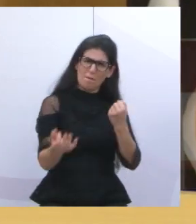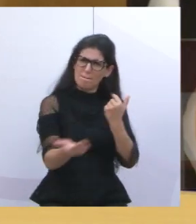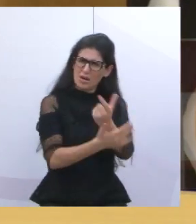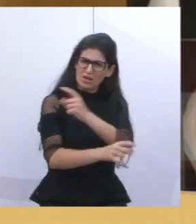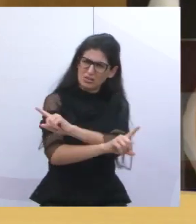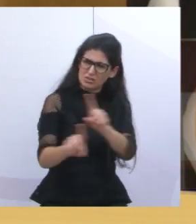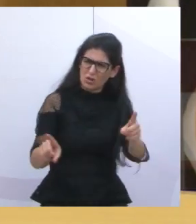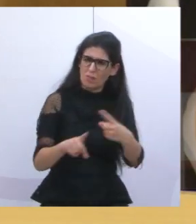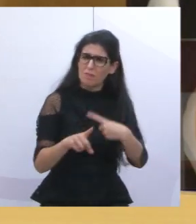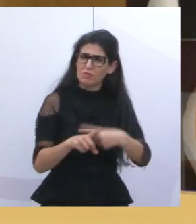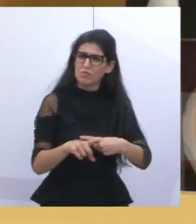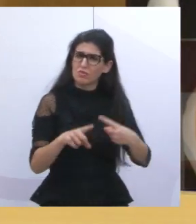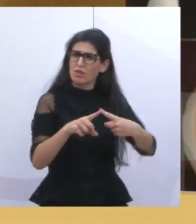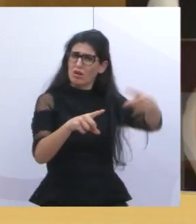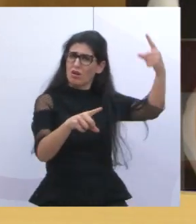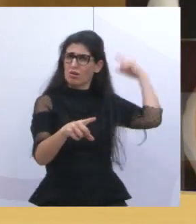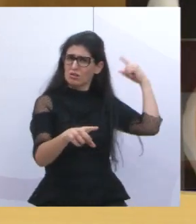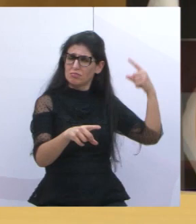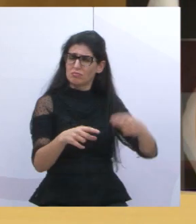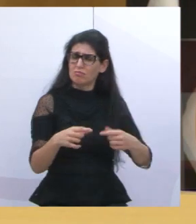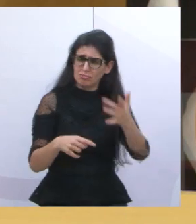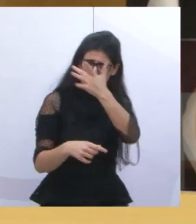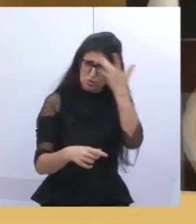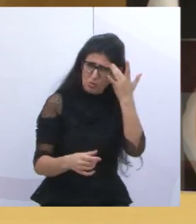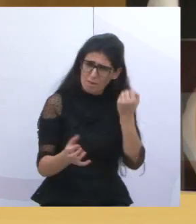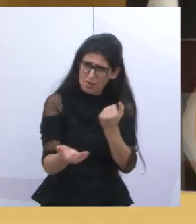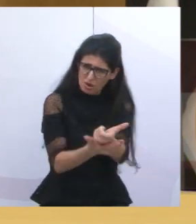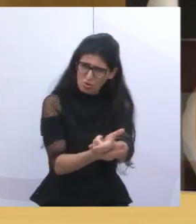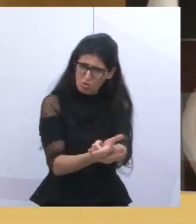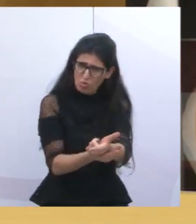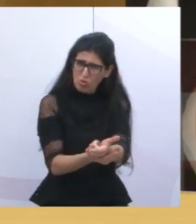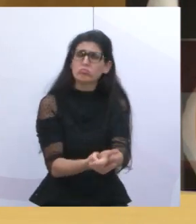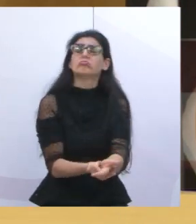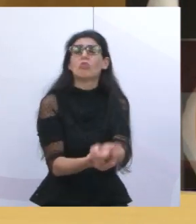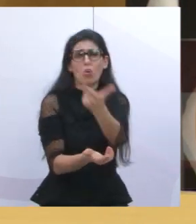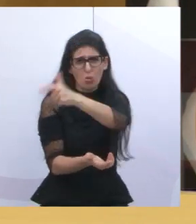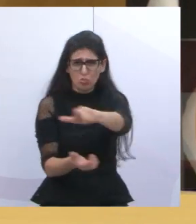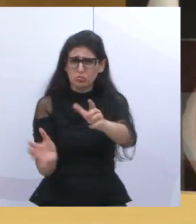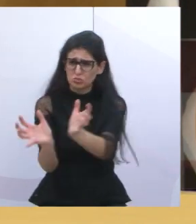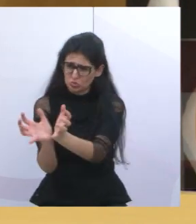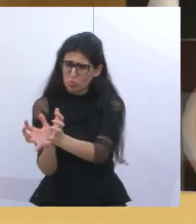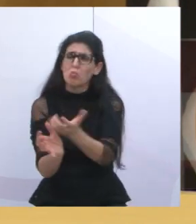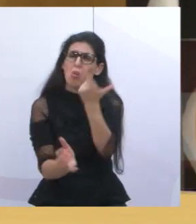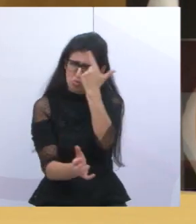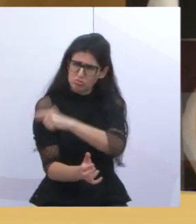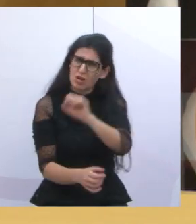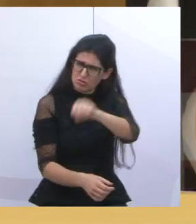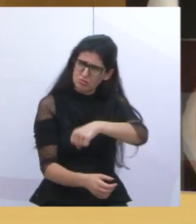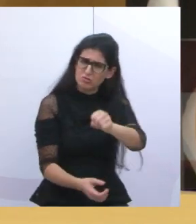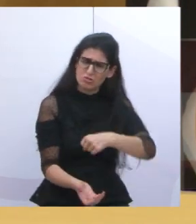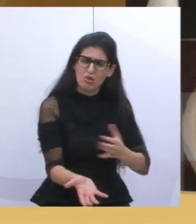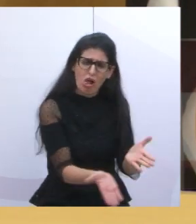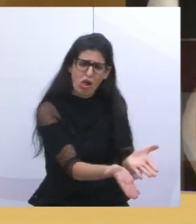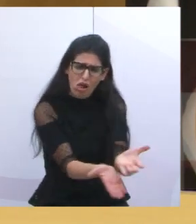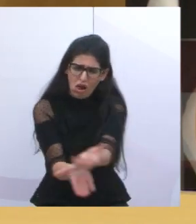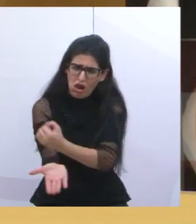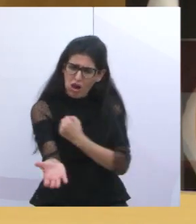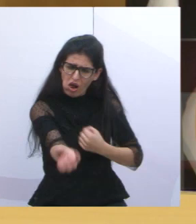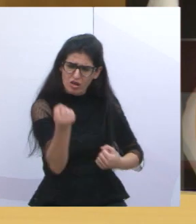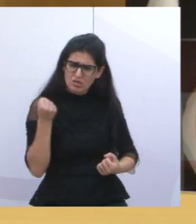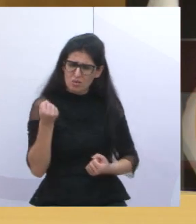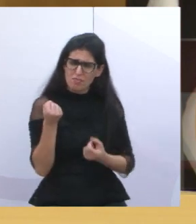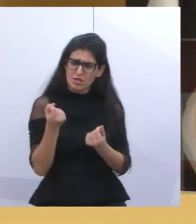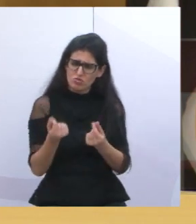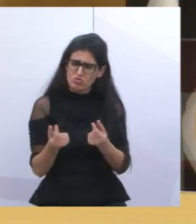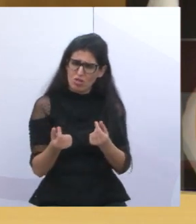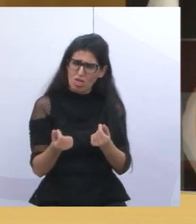que pagaram também estão entrando também, vereador Arildo. Estão conseguindo de volta. Estão conseguindo. Entendeu? Então a prefeitura nesse momento não